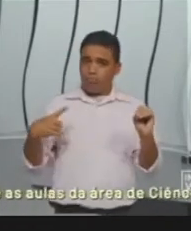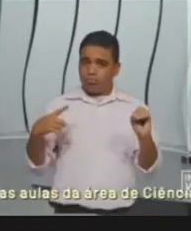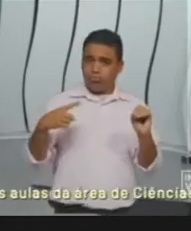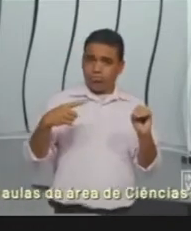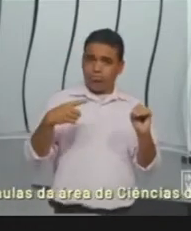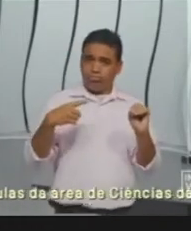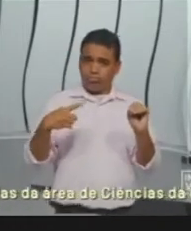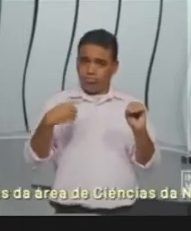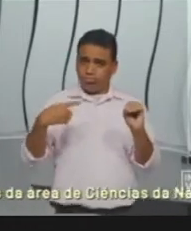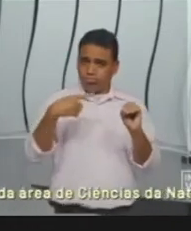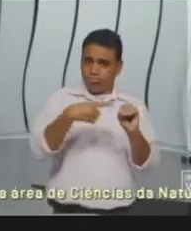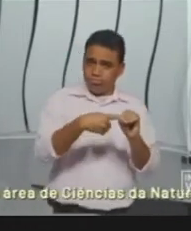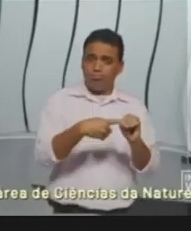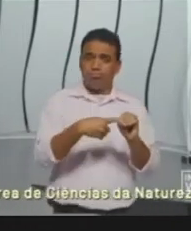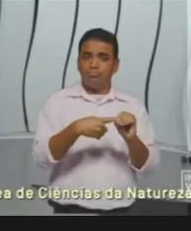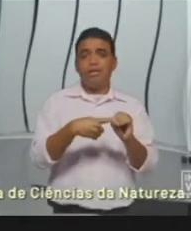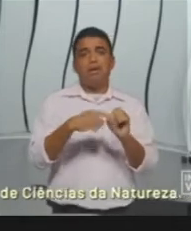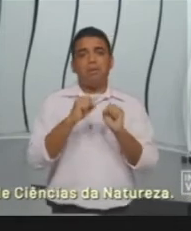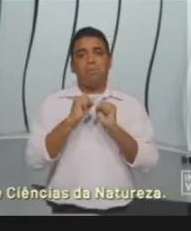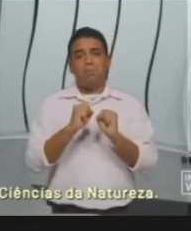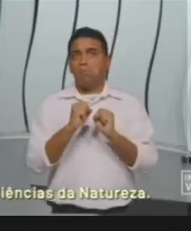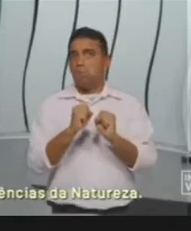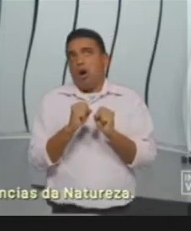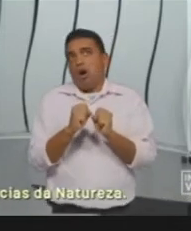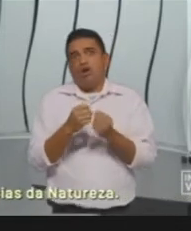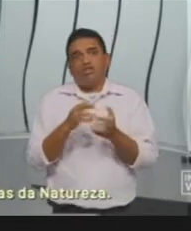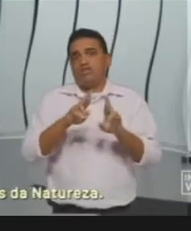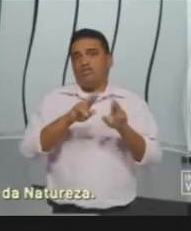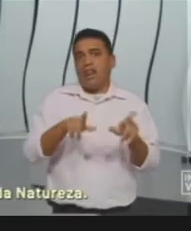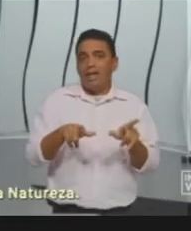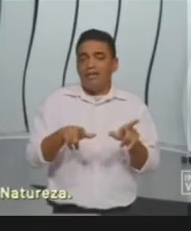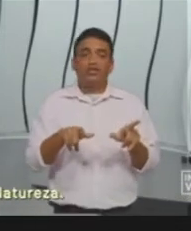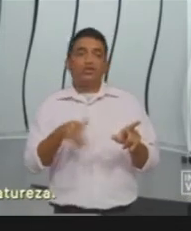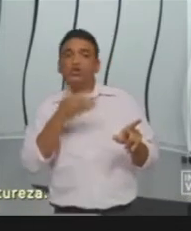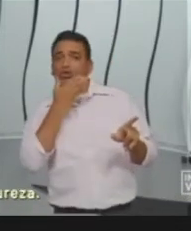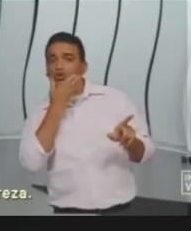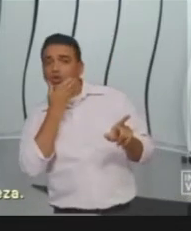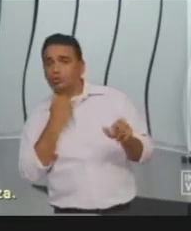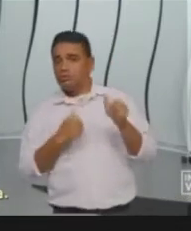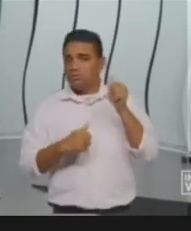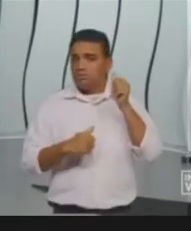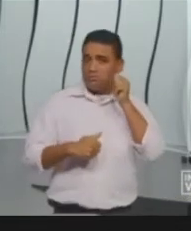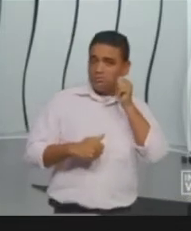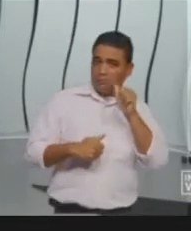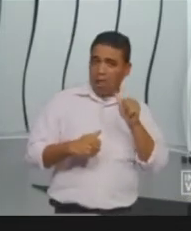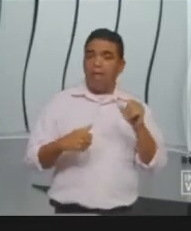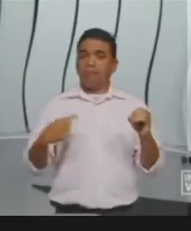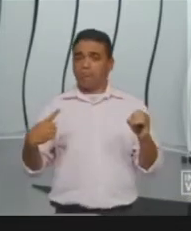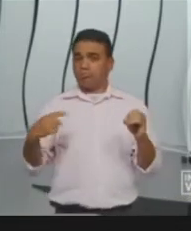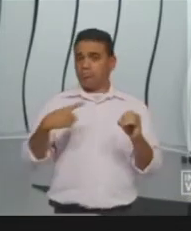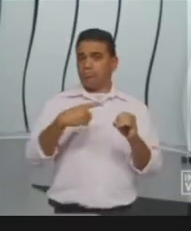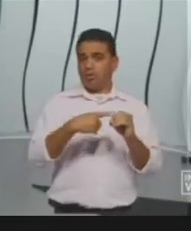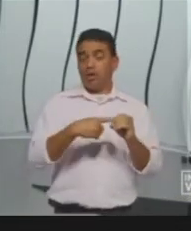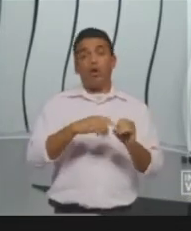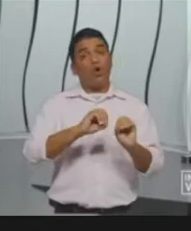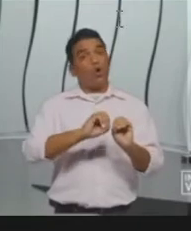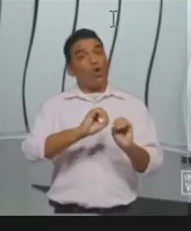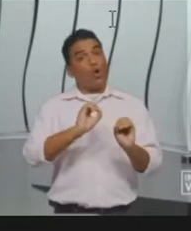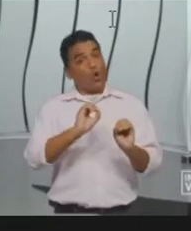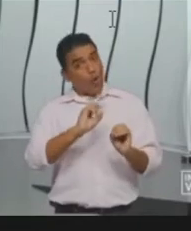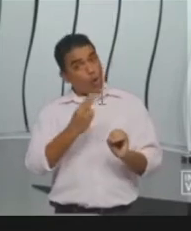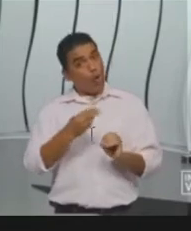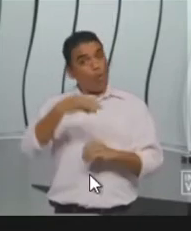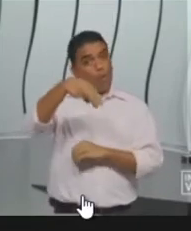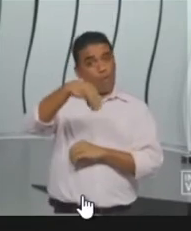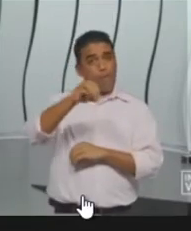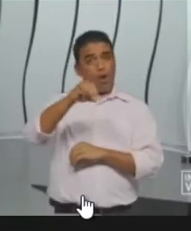gameta ele pode vir de organismos diferentes, de um macho e de uma fêmea, ou pode ter um organismo monóico que